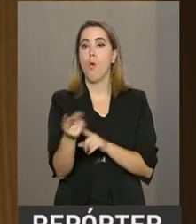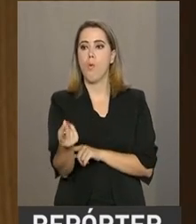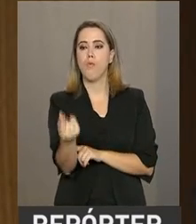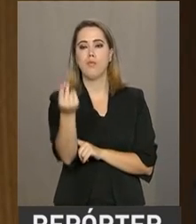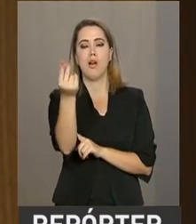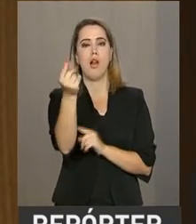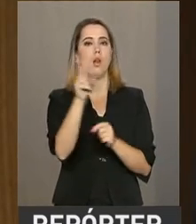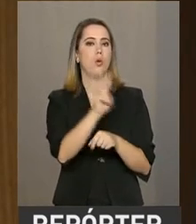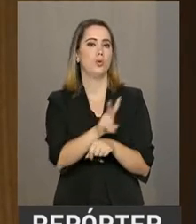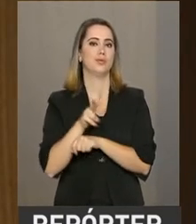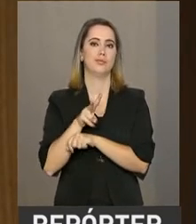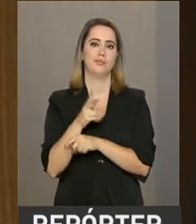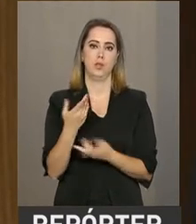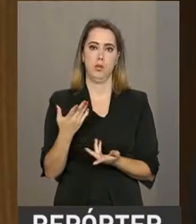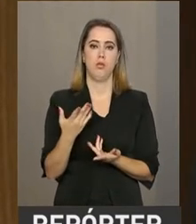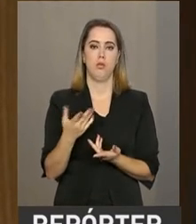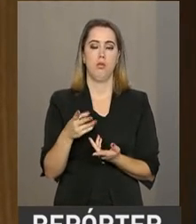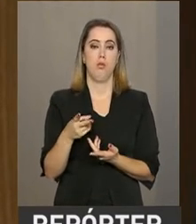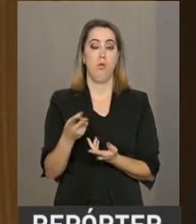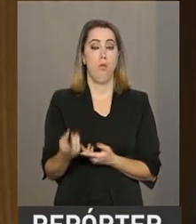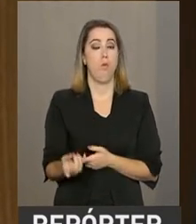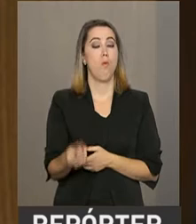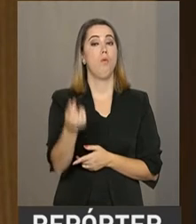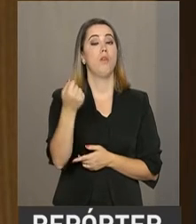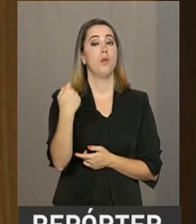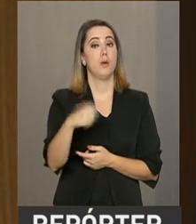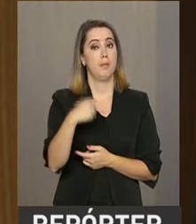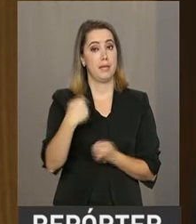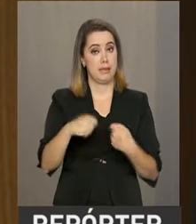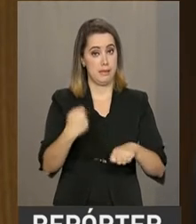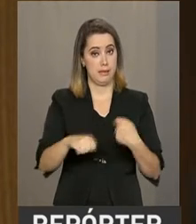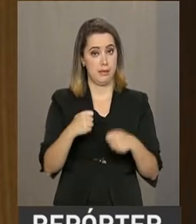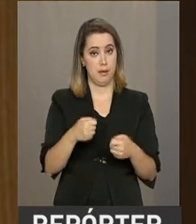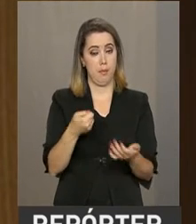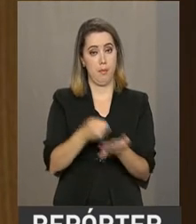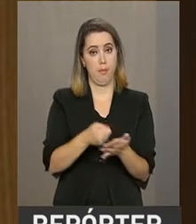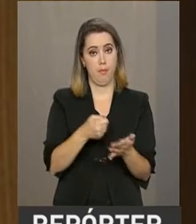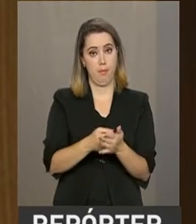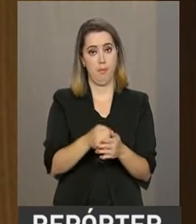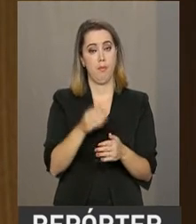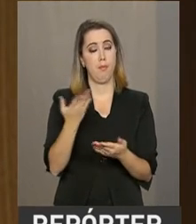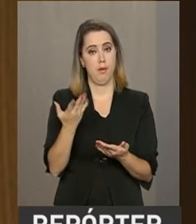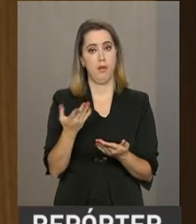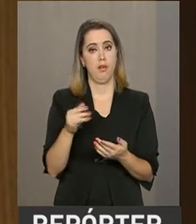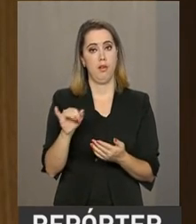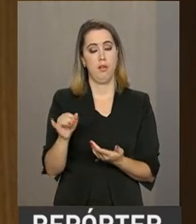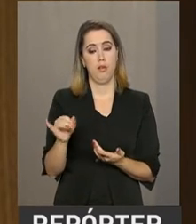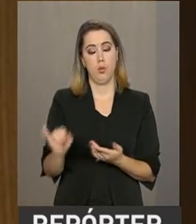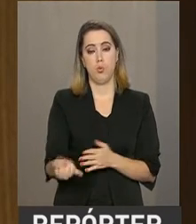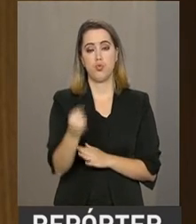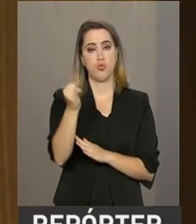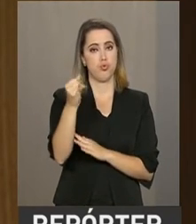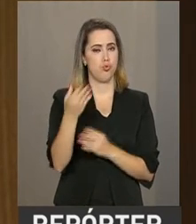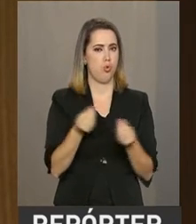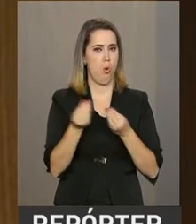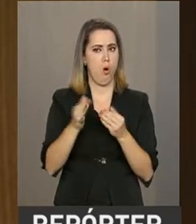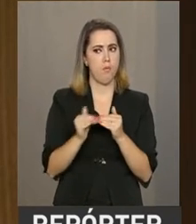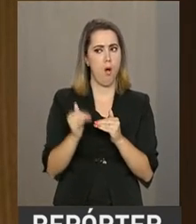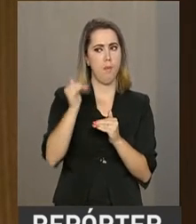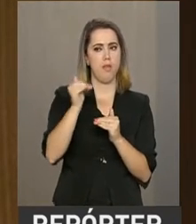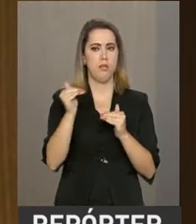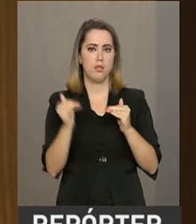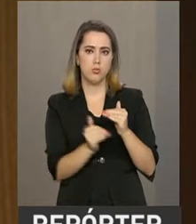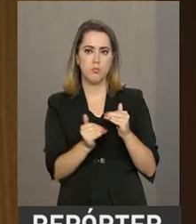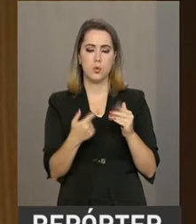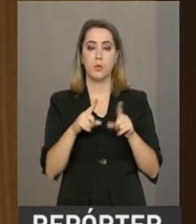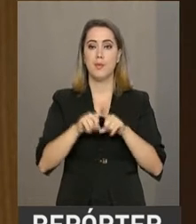em diante a usar até retorna do custo bancário é do juiz acredita que a eficiência